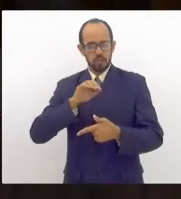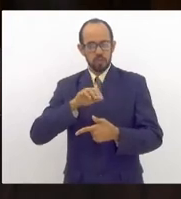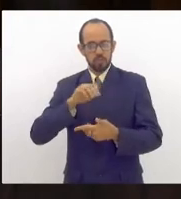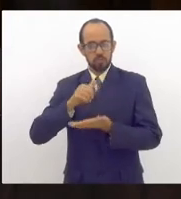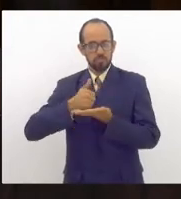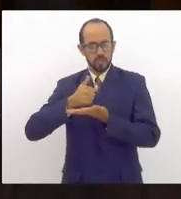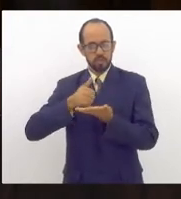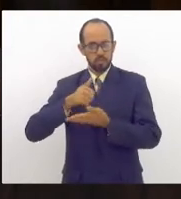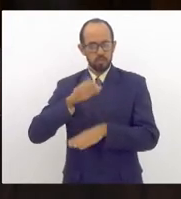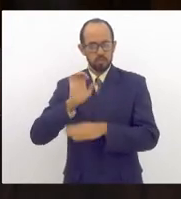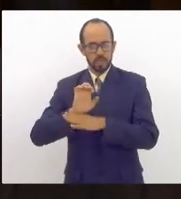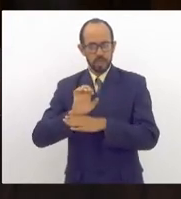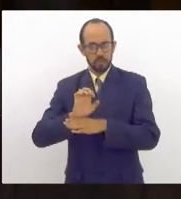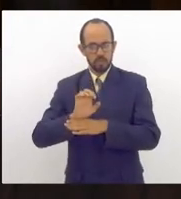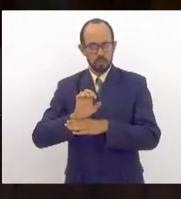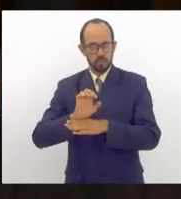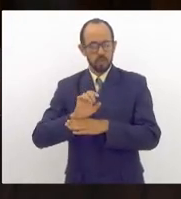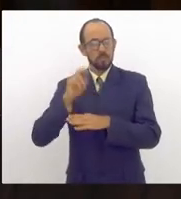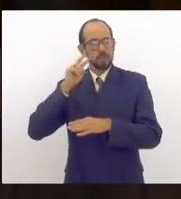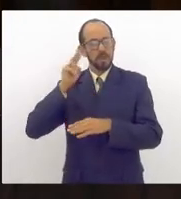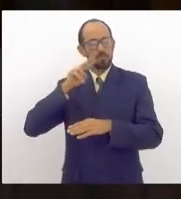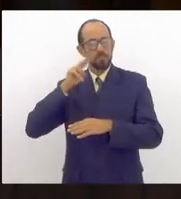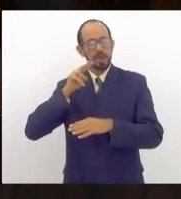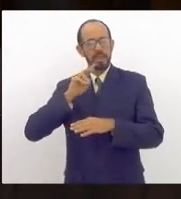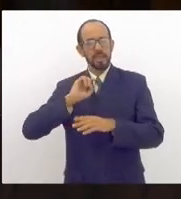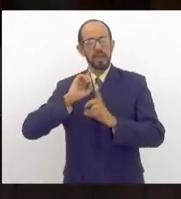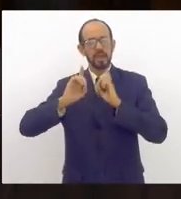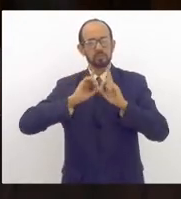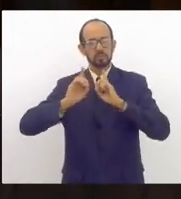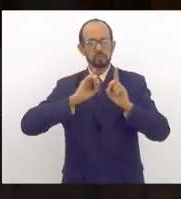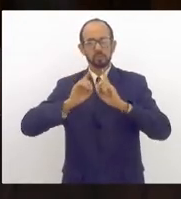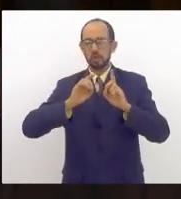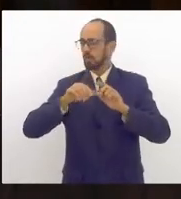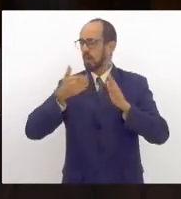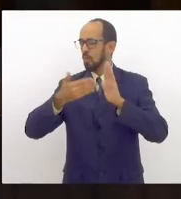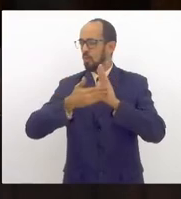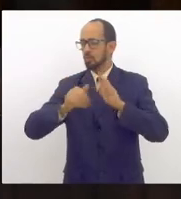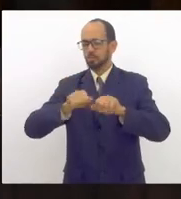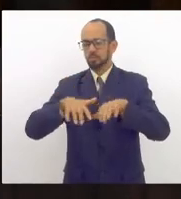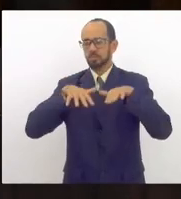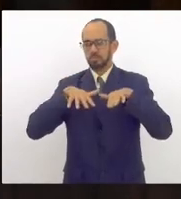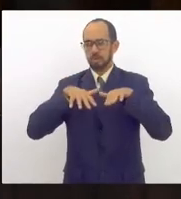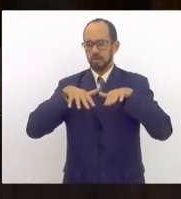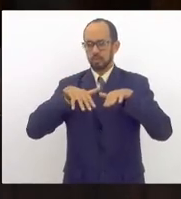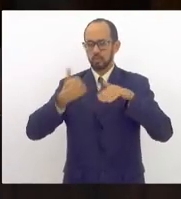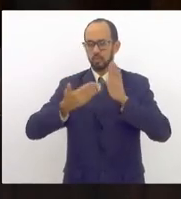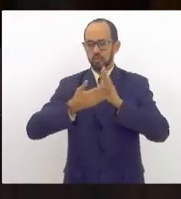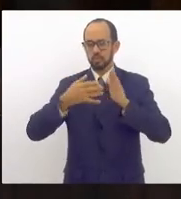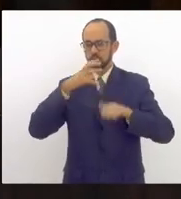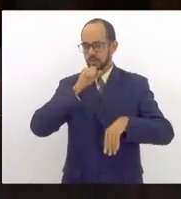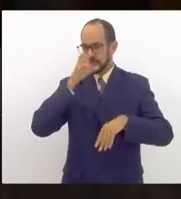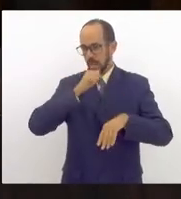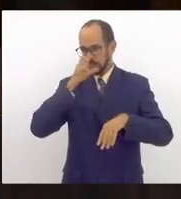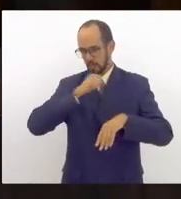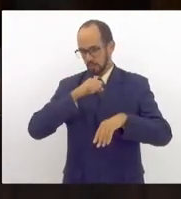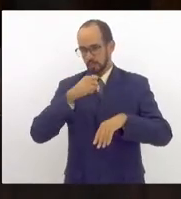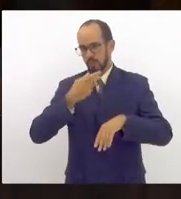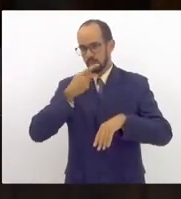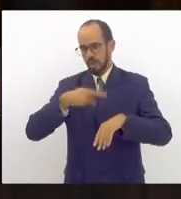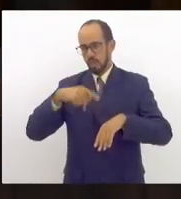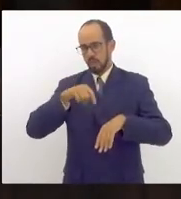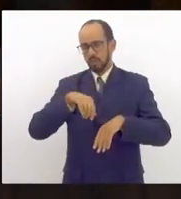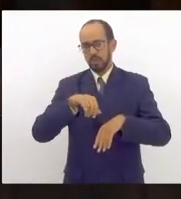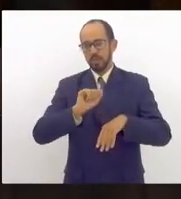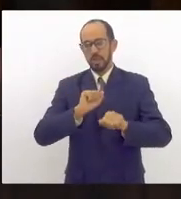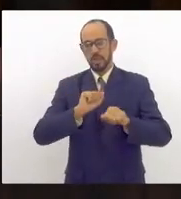fez na última Assembleia da rede estadual do Rio nós estávamos que foi no último sábado nós estávamos falando sobre insigna